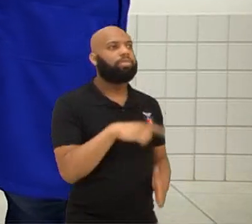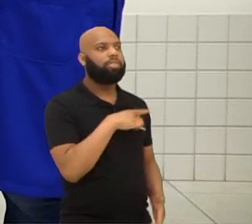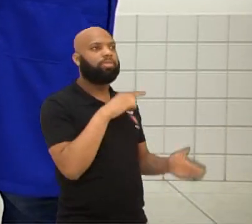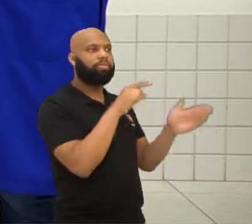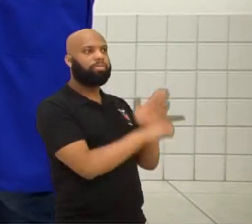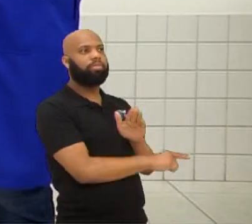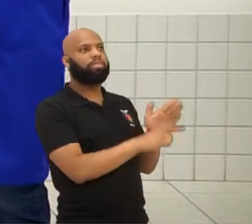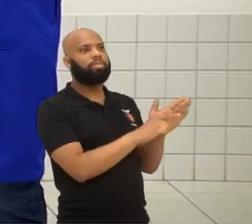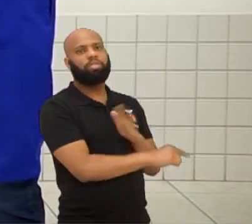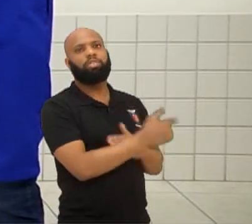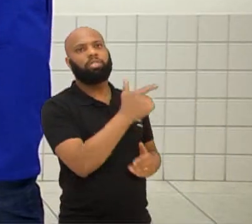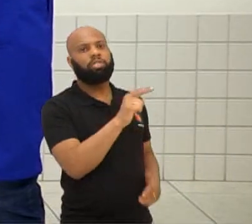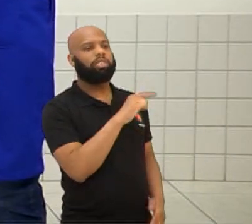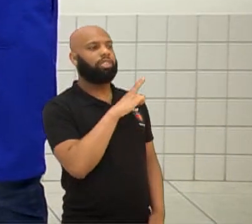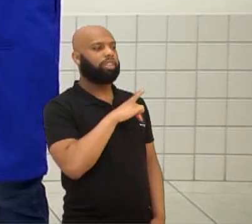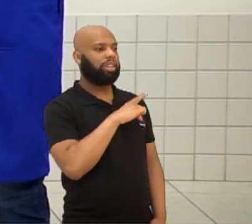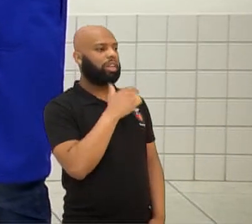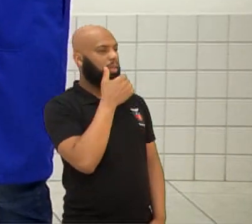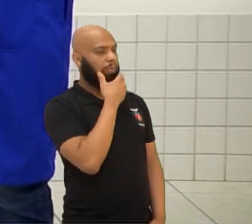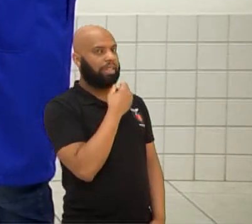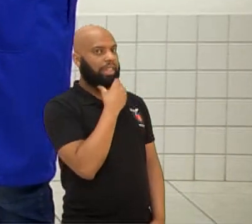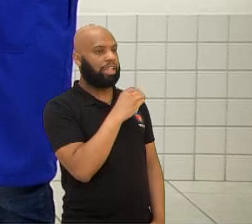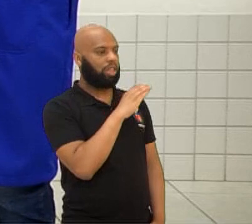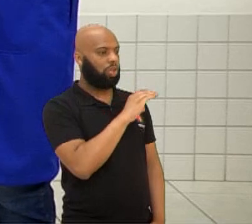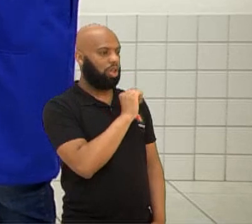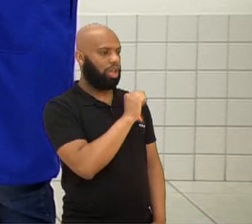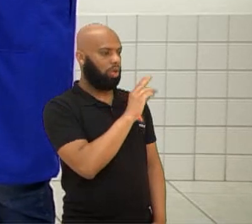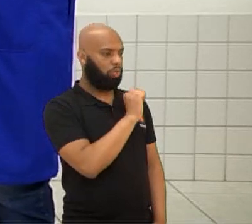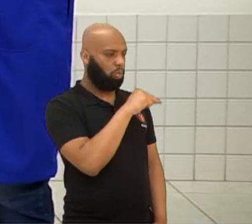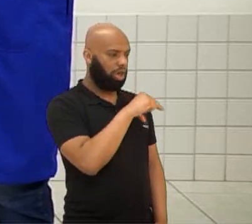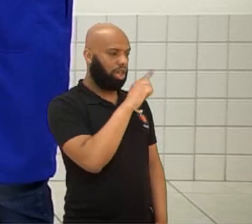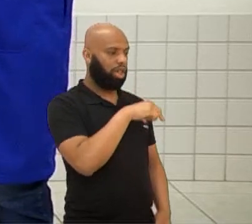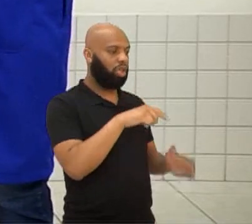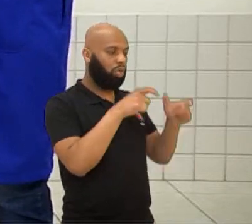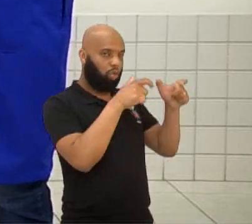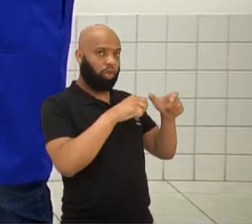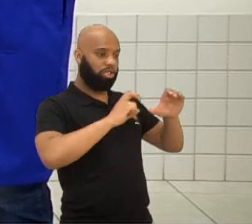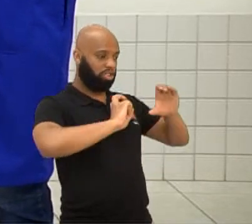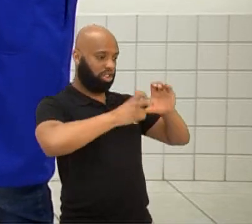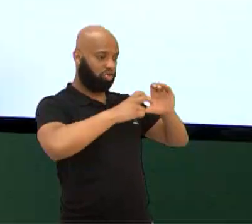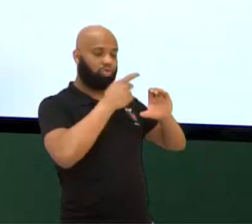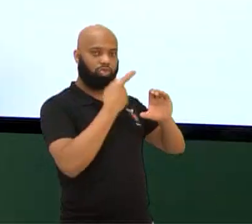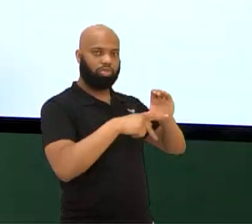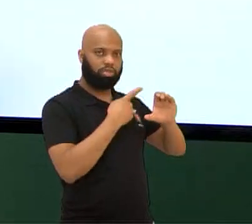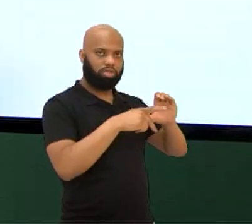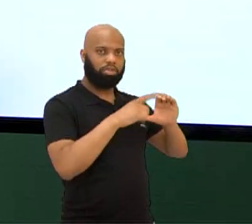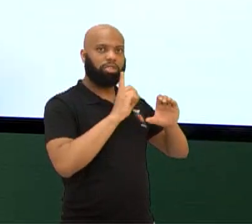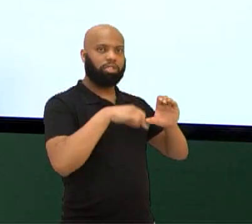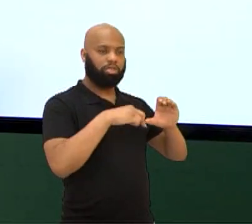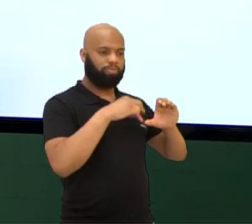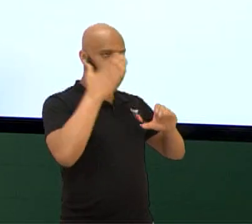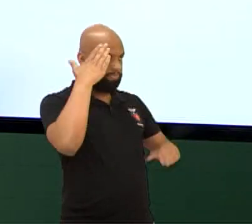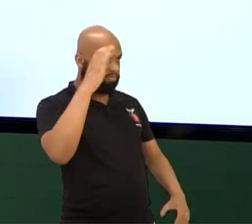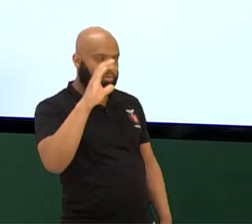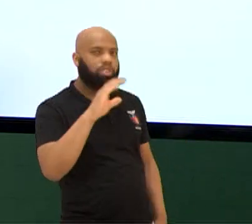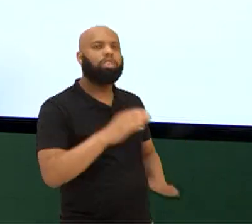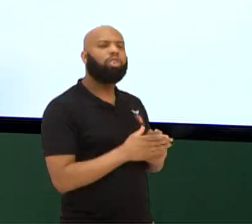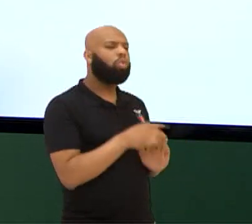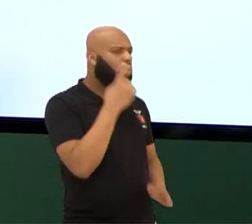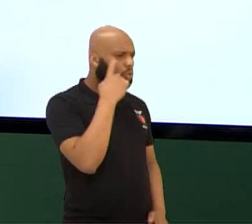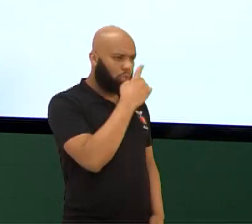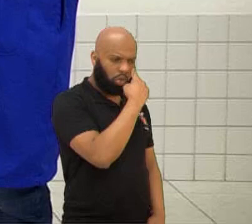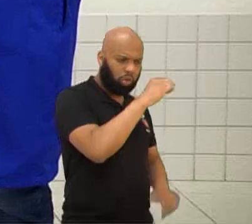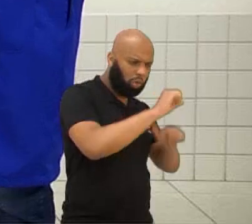uma pergunta aqui, ó. O Cauã Henrique, do Colégio Nilo Brandão, no Cajuru, aqui em Curitiba. Os olhos podem mudar de cor